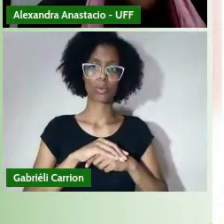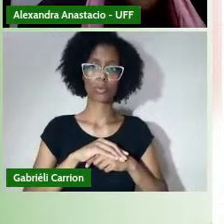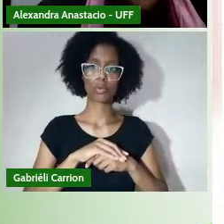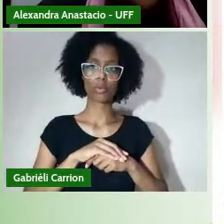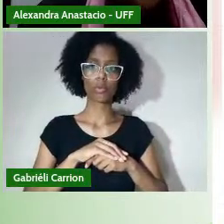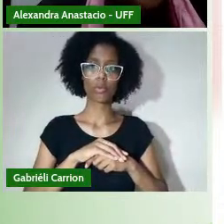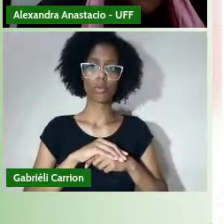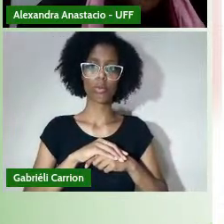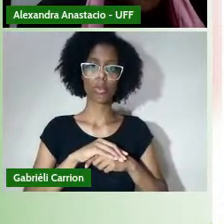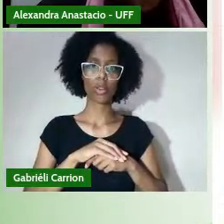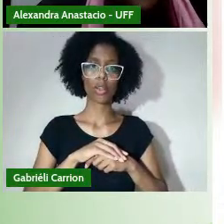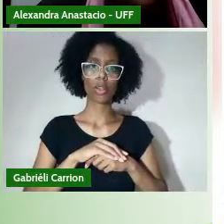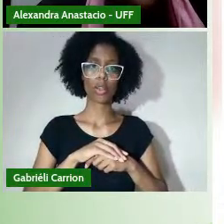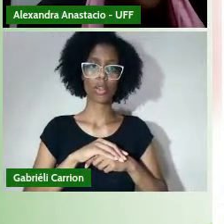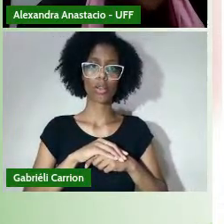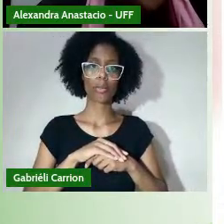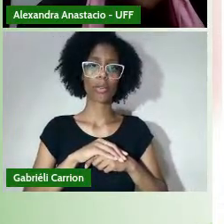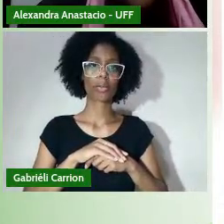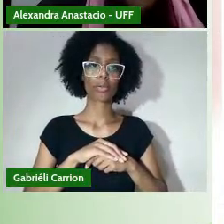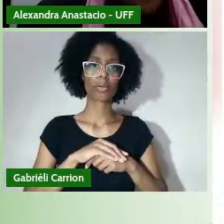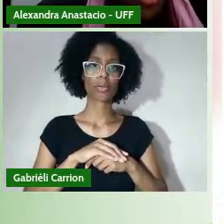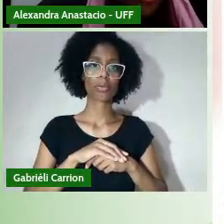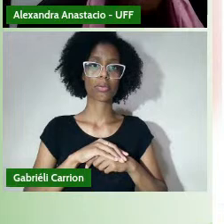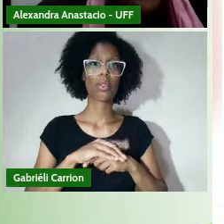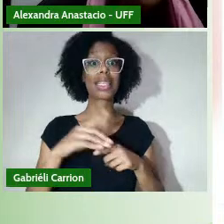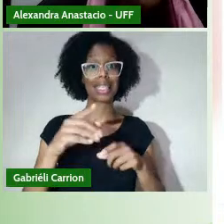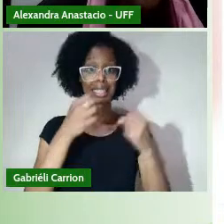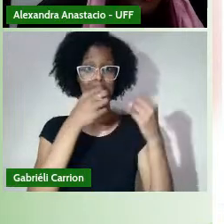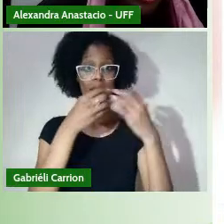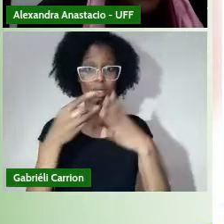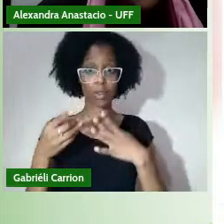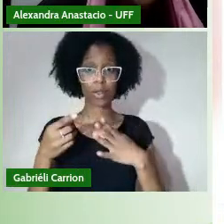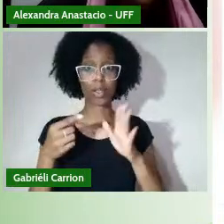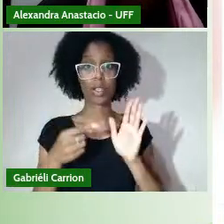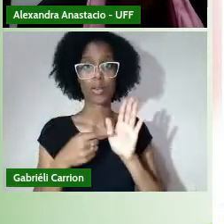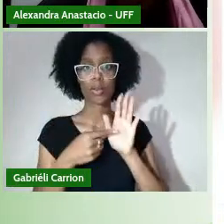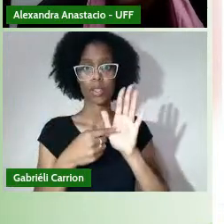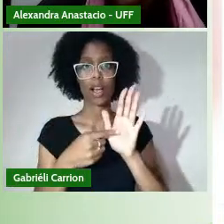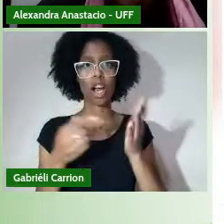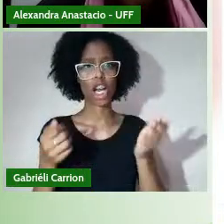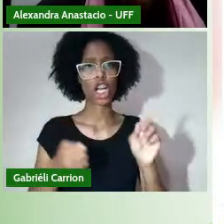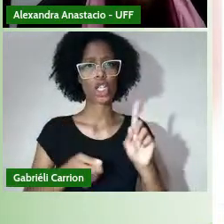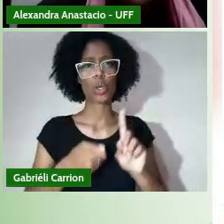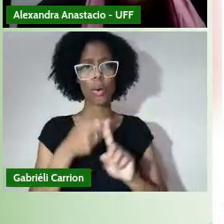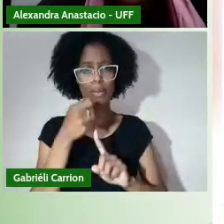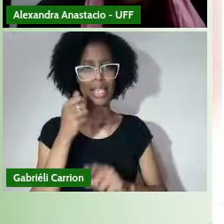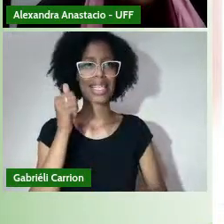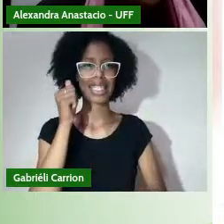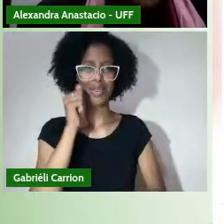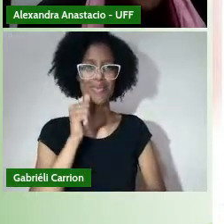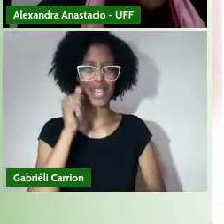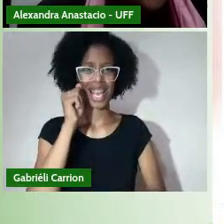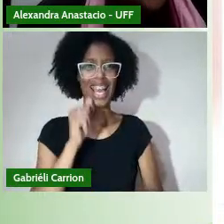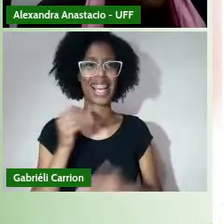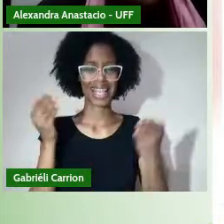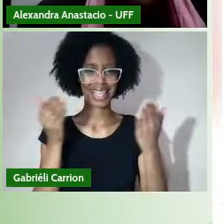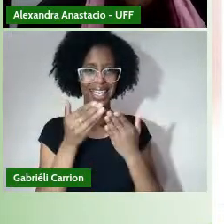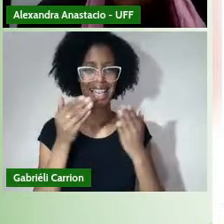Eu coloquei isso aqui como simbólico, principalmente que esse mês de março é o mês das mulheres, e ontem foi